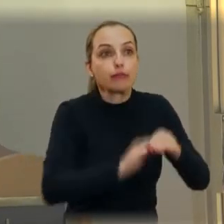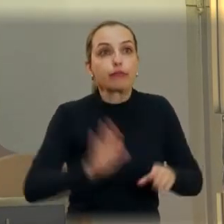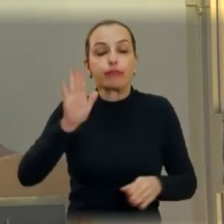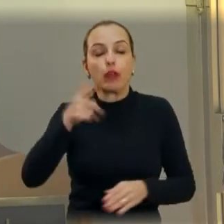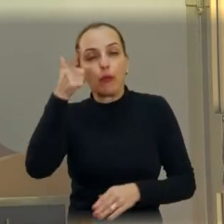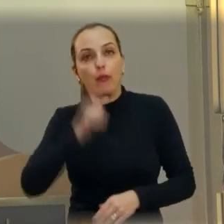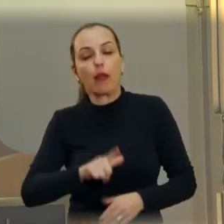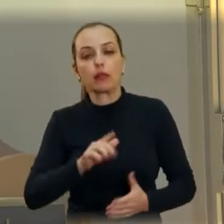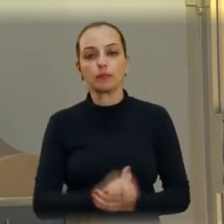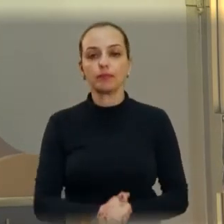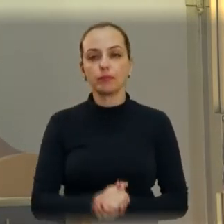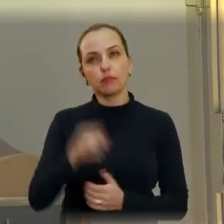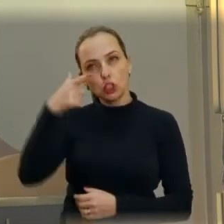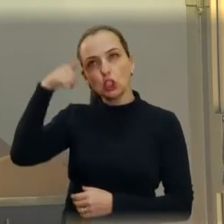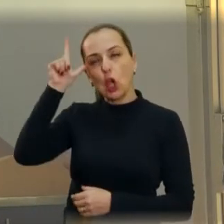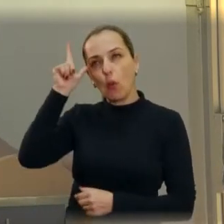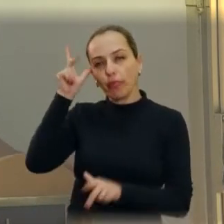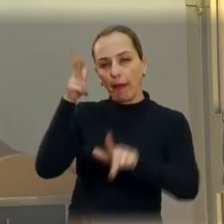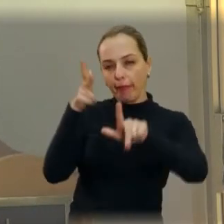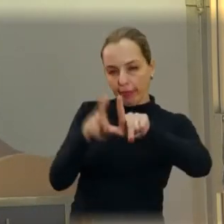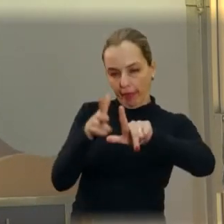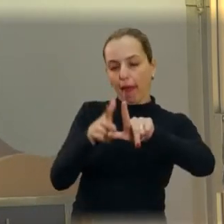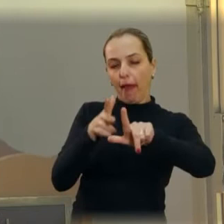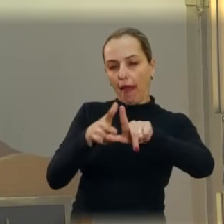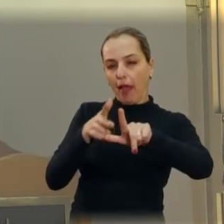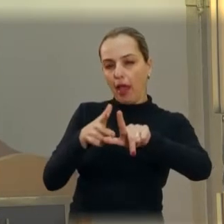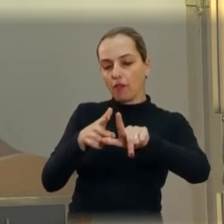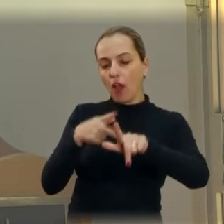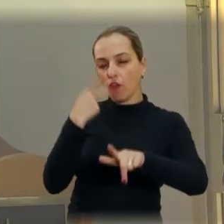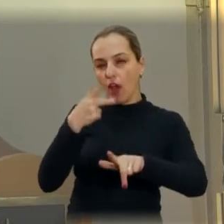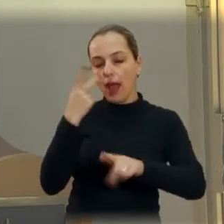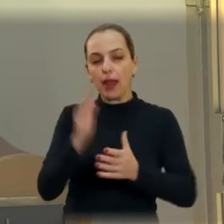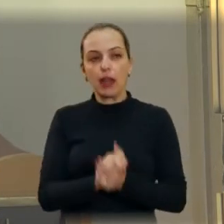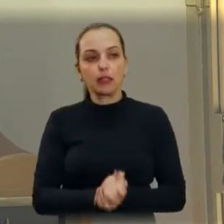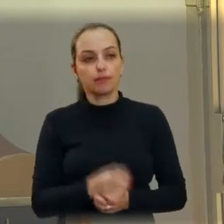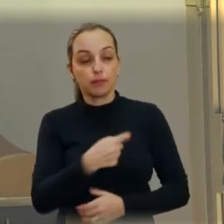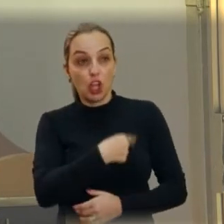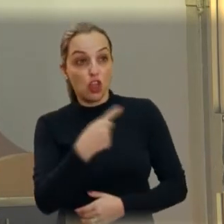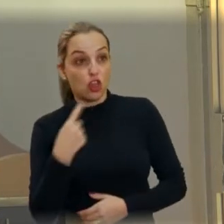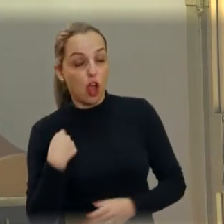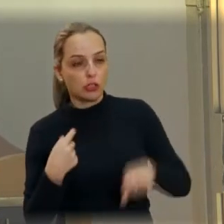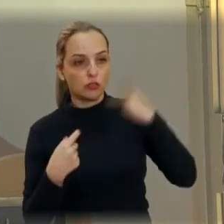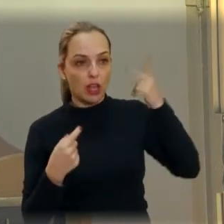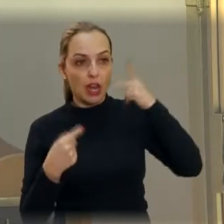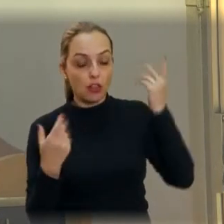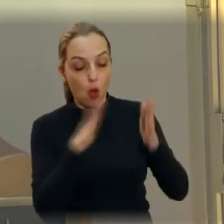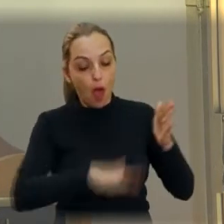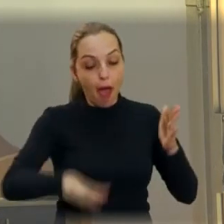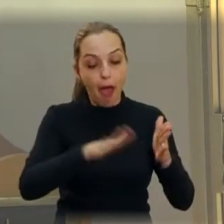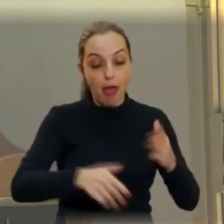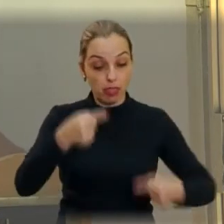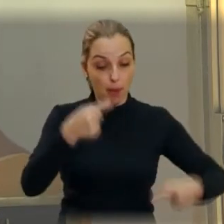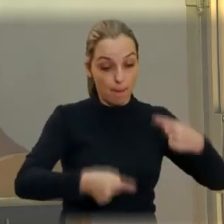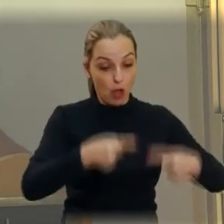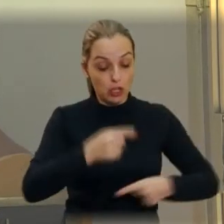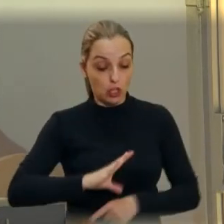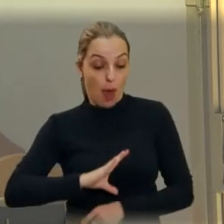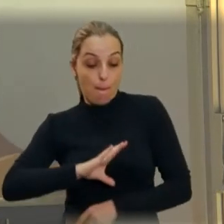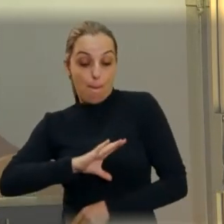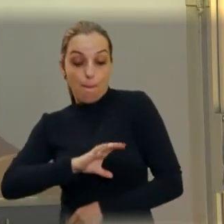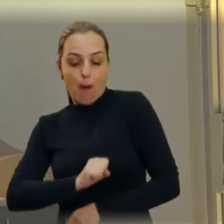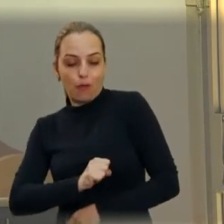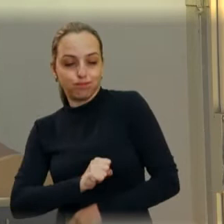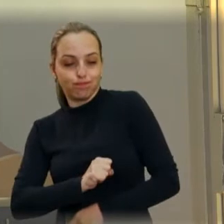Ontem eu dizia numa live que não devemos estar na política senão por amor. Por amor à vida do